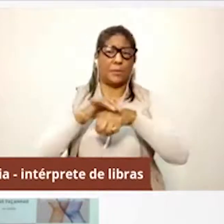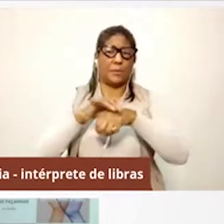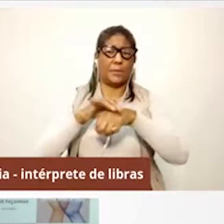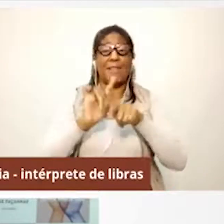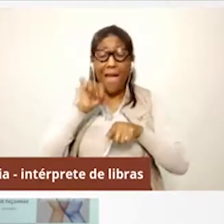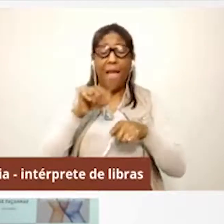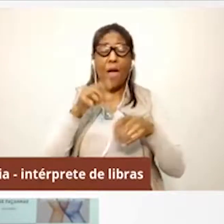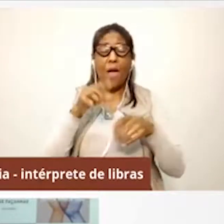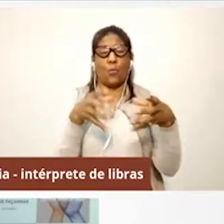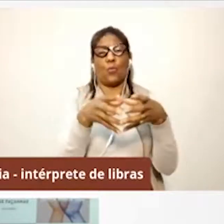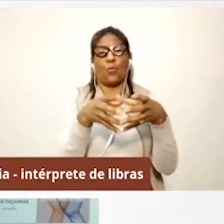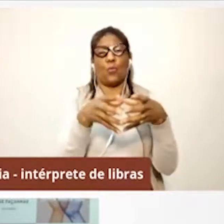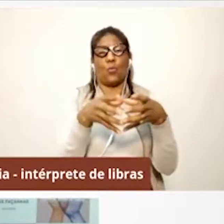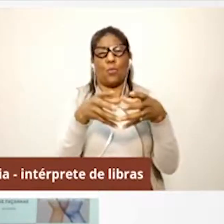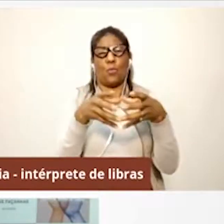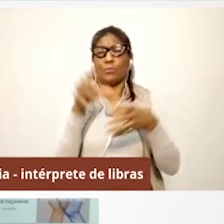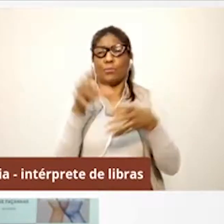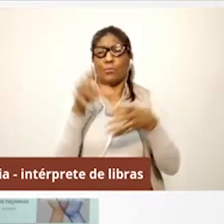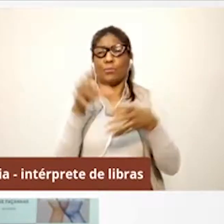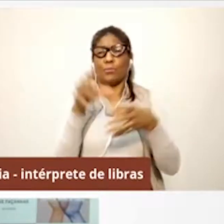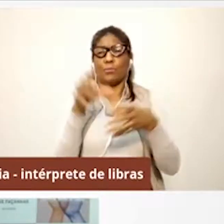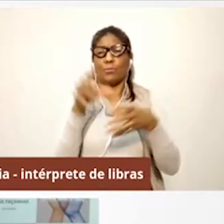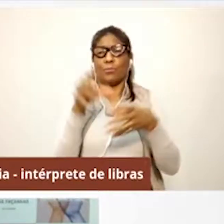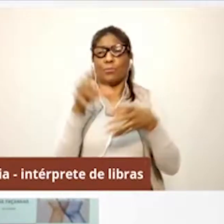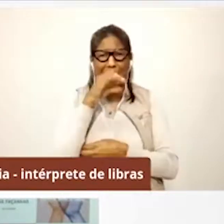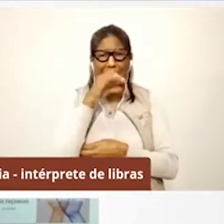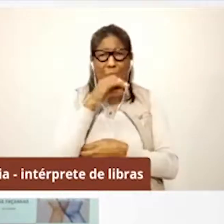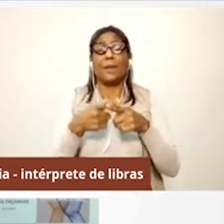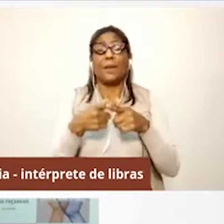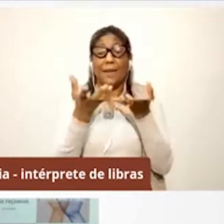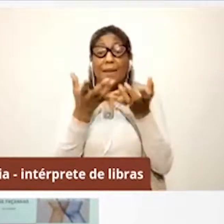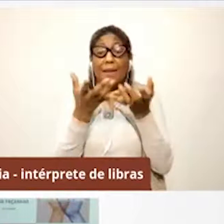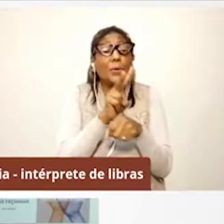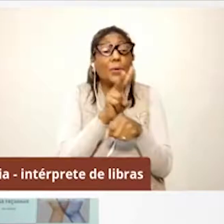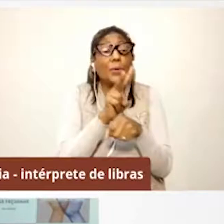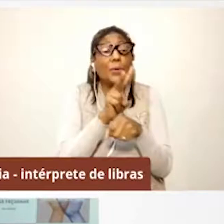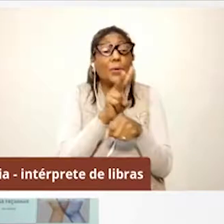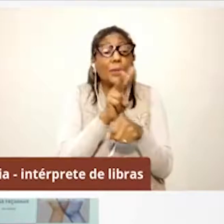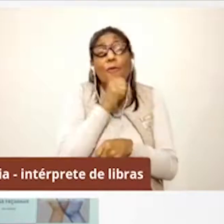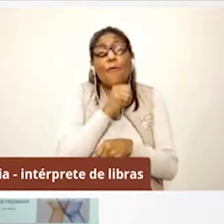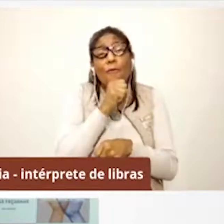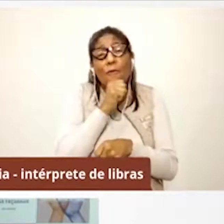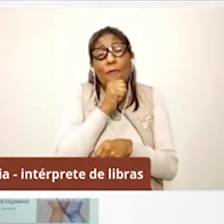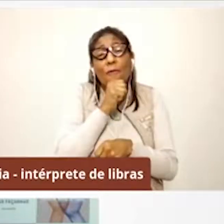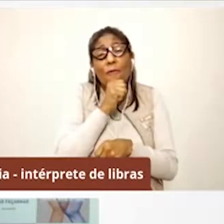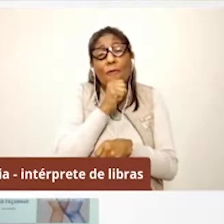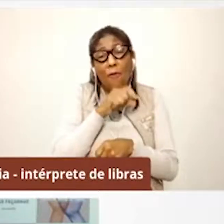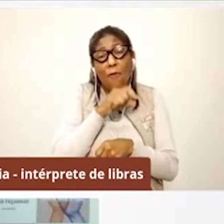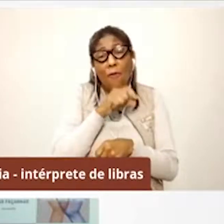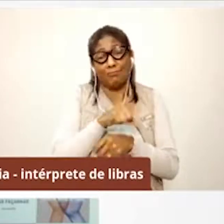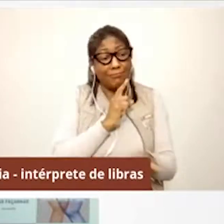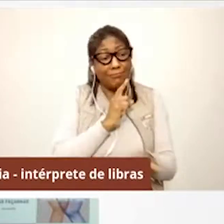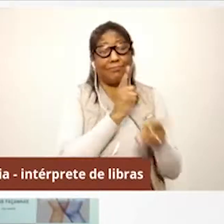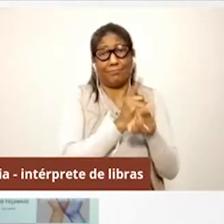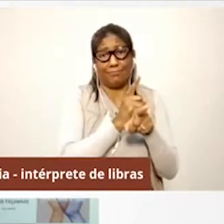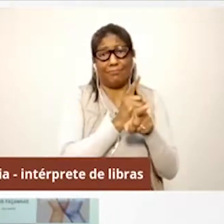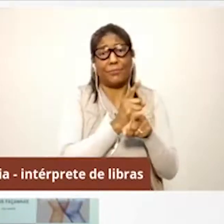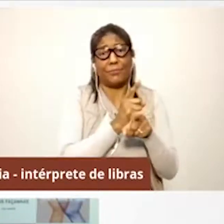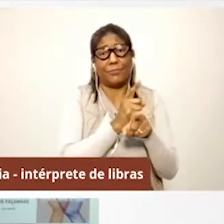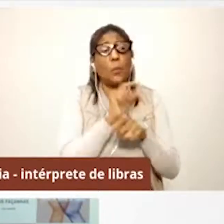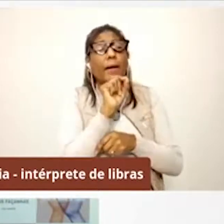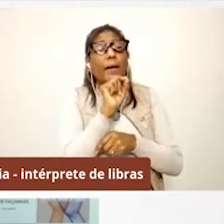proteger os idosos e rapidamente identificarmos os casos de forma mais